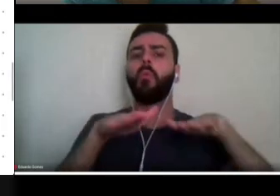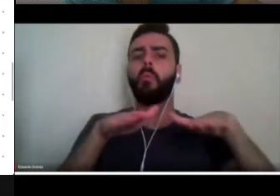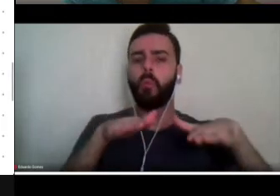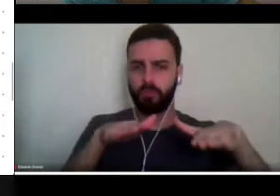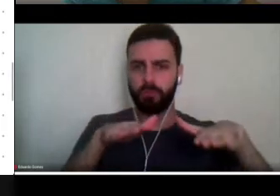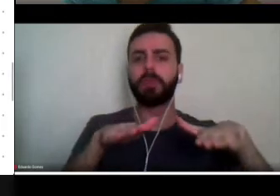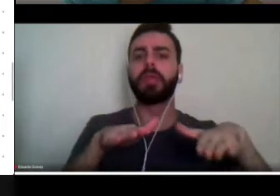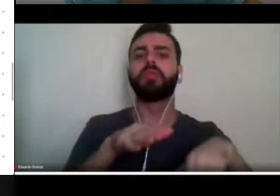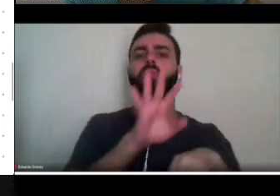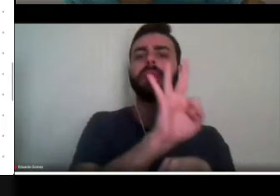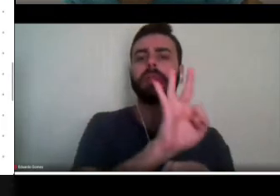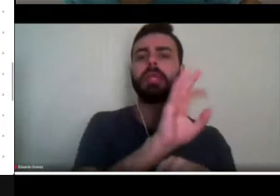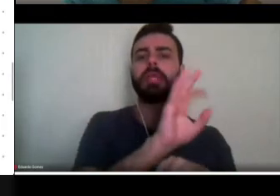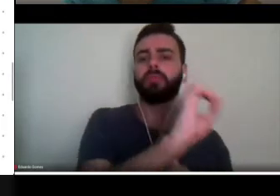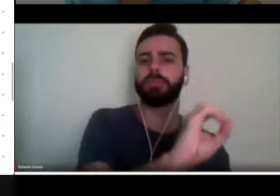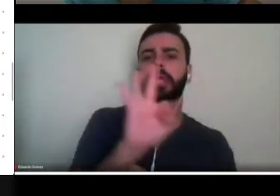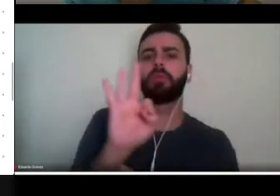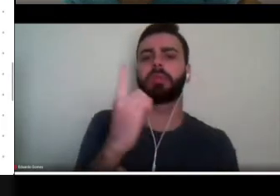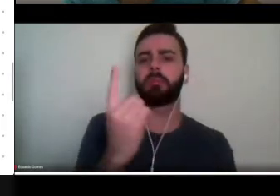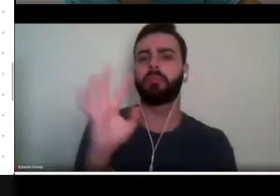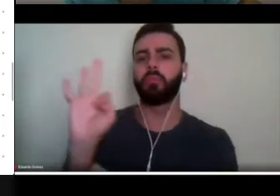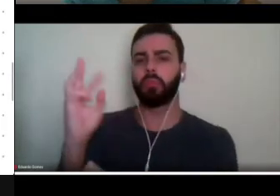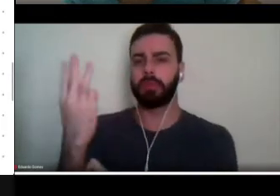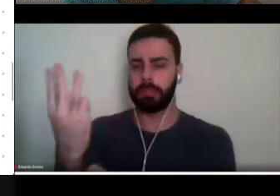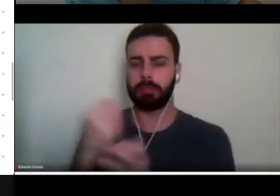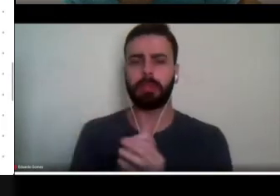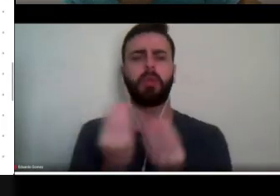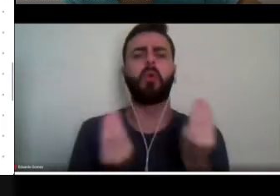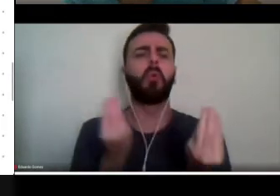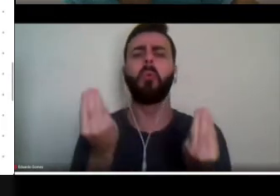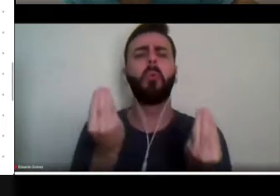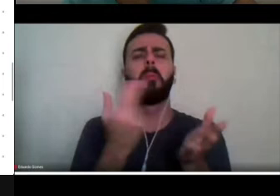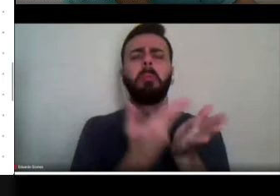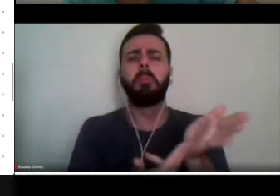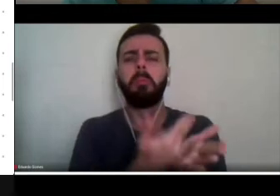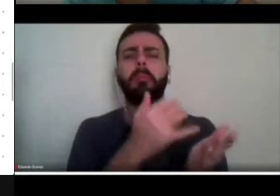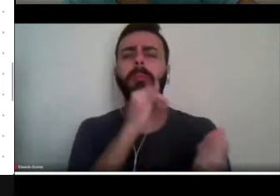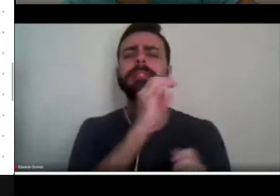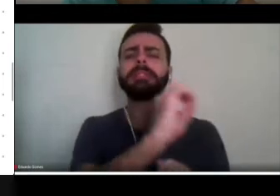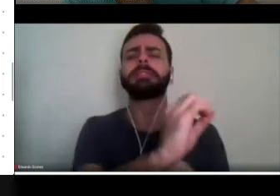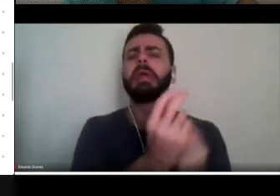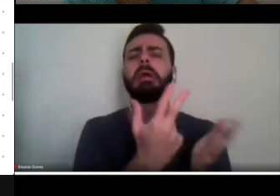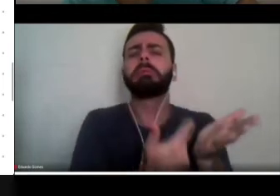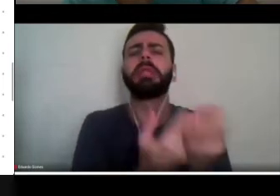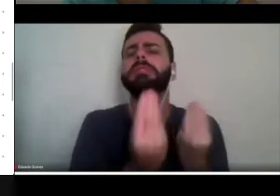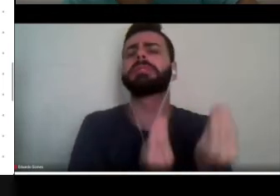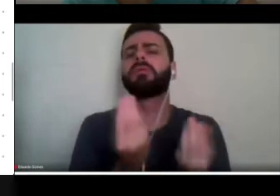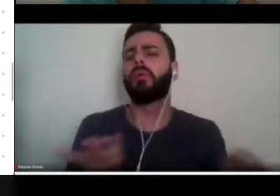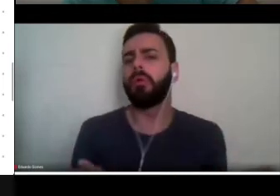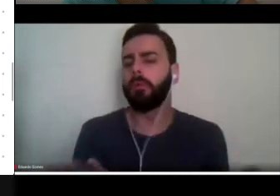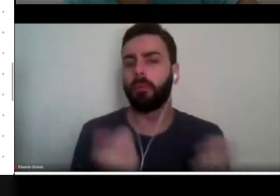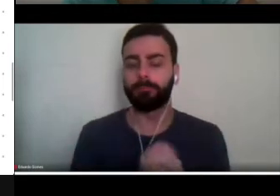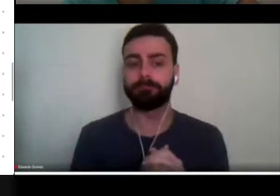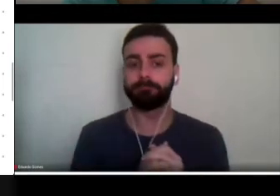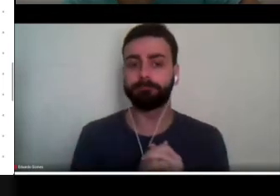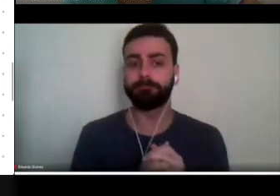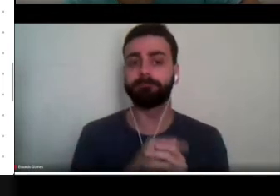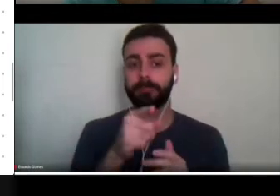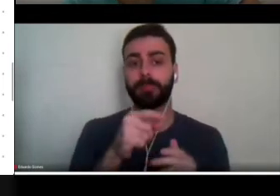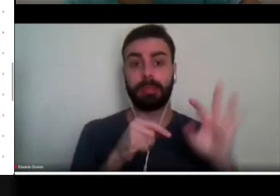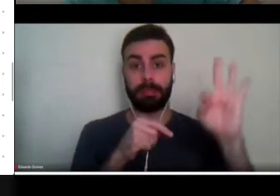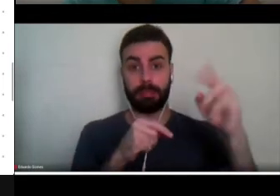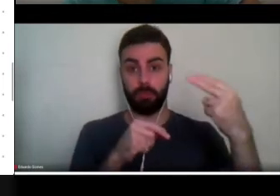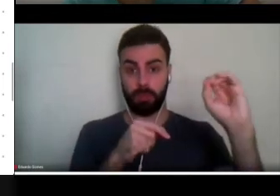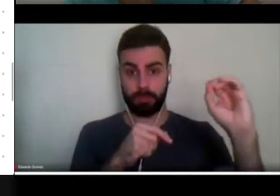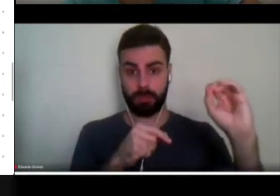0? Então, isso aqui é t igual a 0. Então, o diagrama de movimento. Isso aqui é o XA, né?